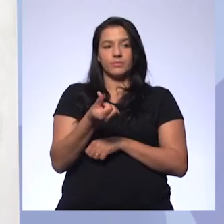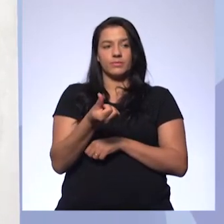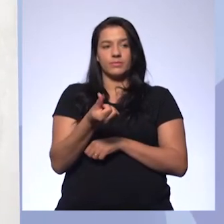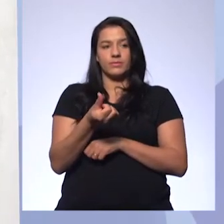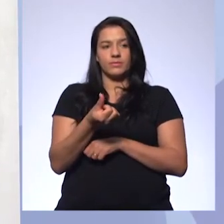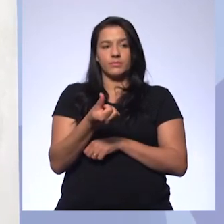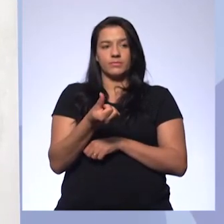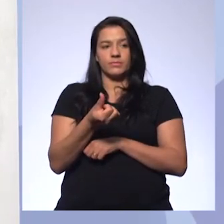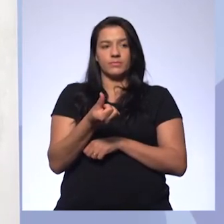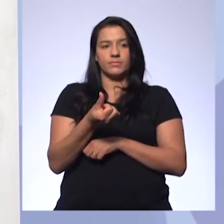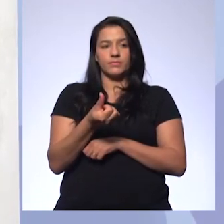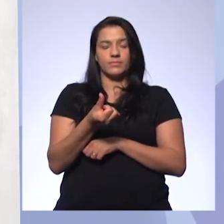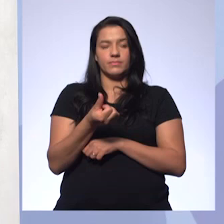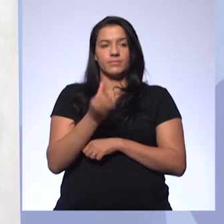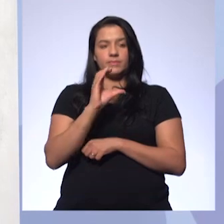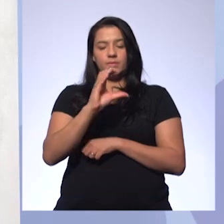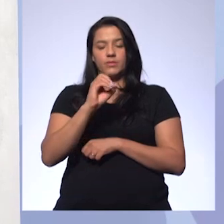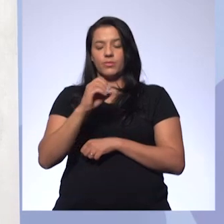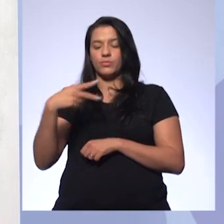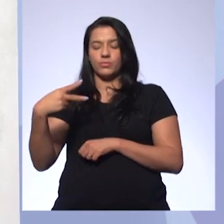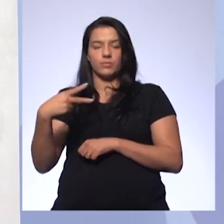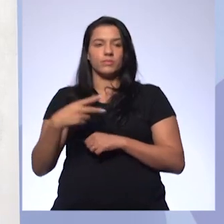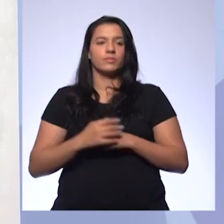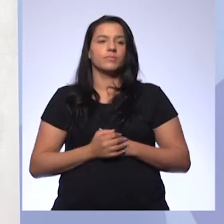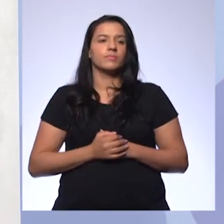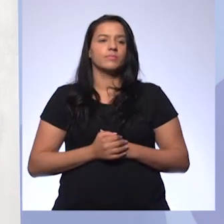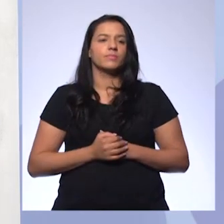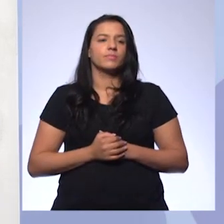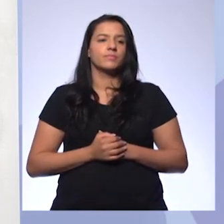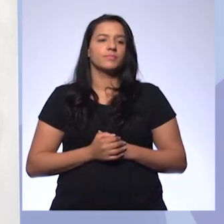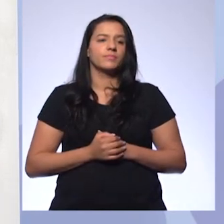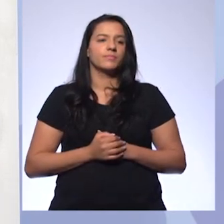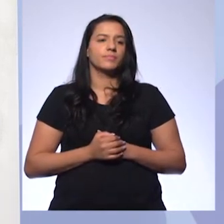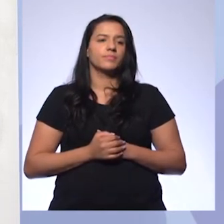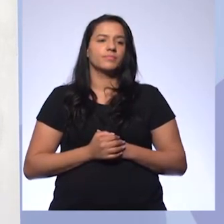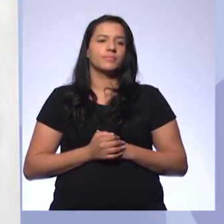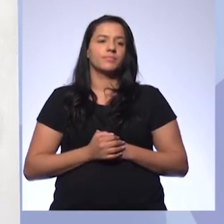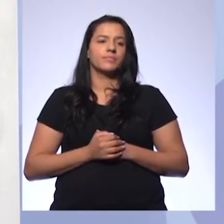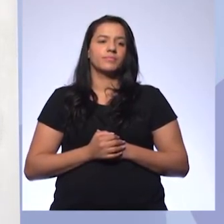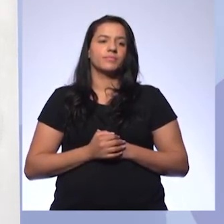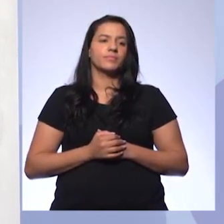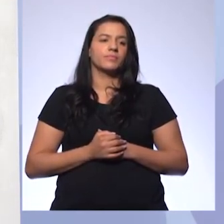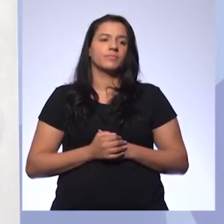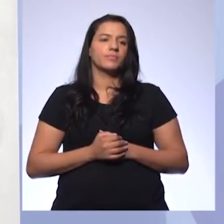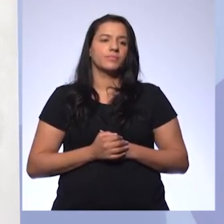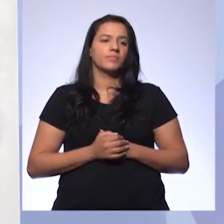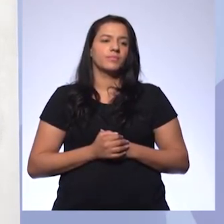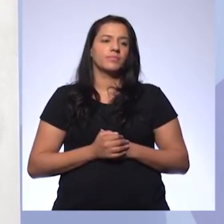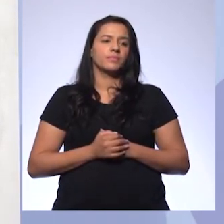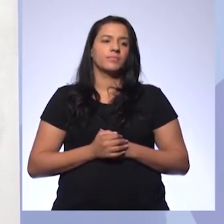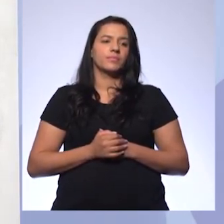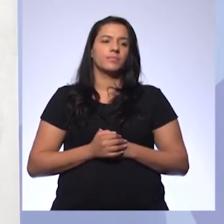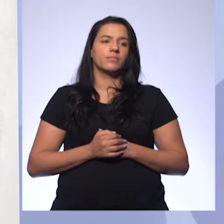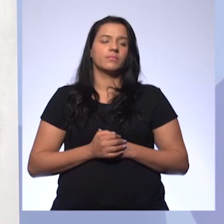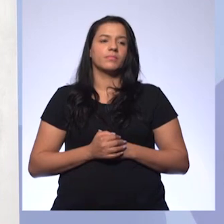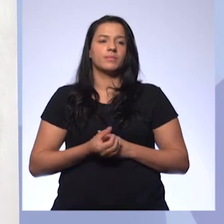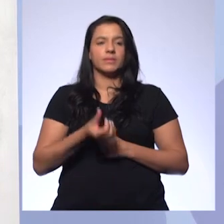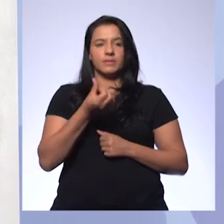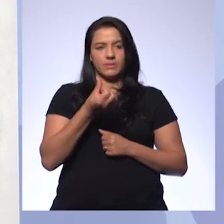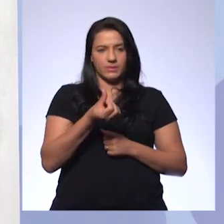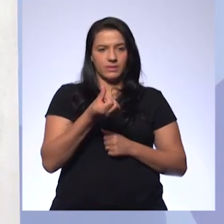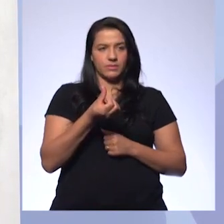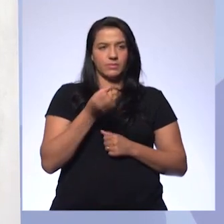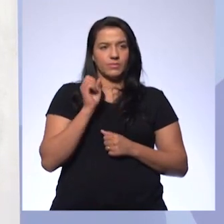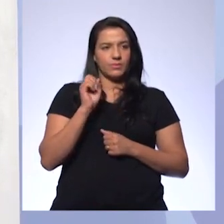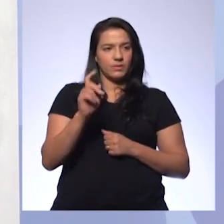1, 2, 3, 4, 5. 1, 2, 3, 4, 5. Deixa eu pôr cá. 6, não vai caber ali. 6. Tudo